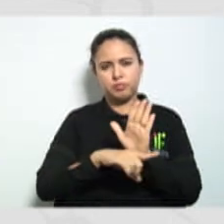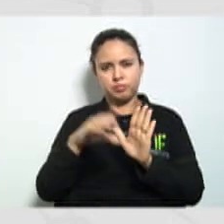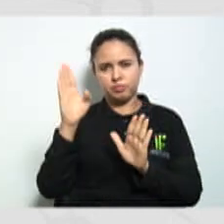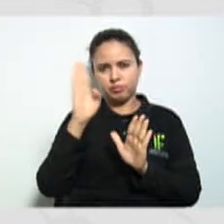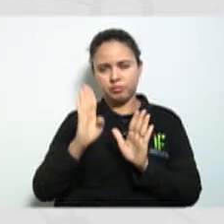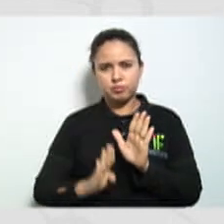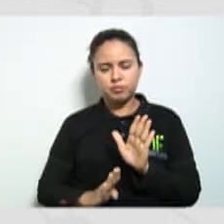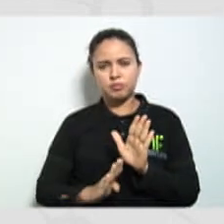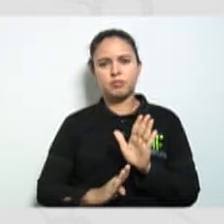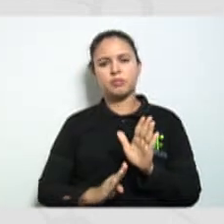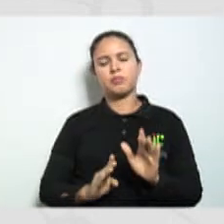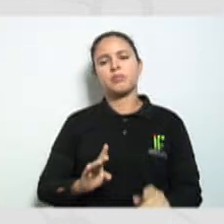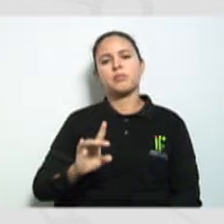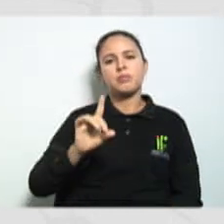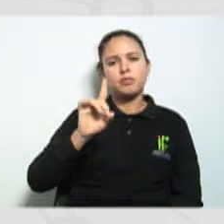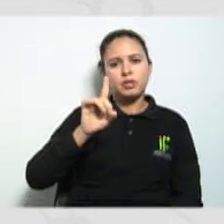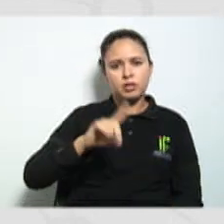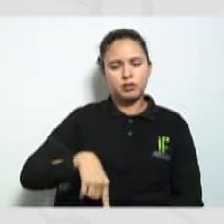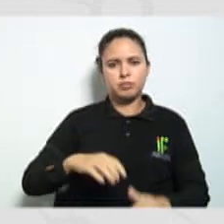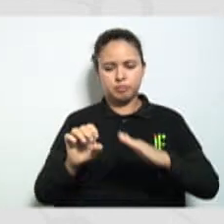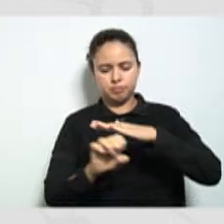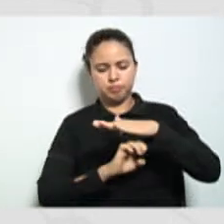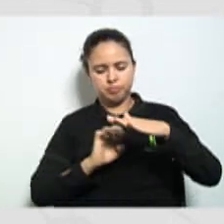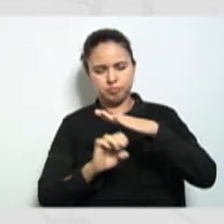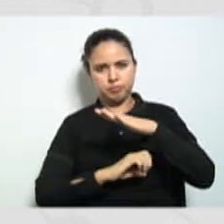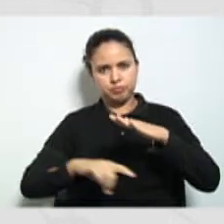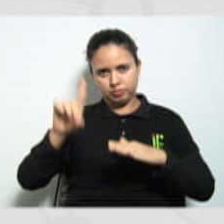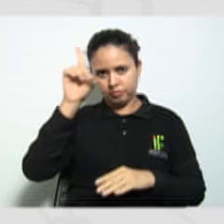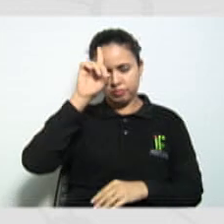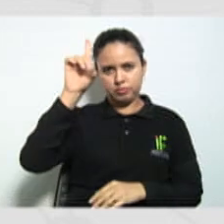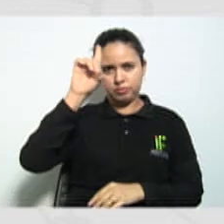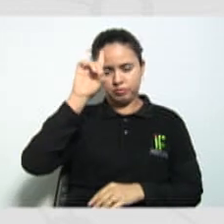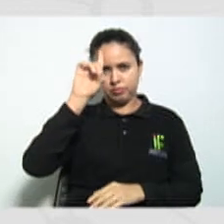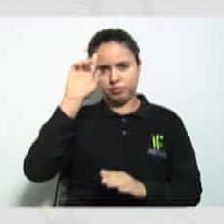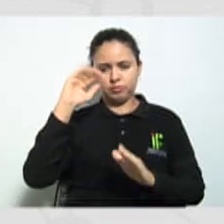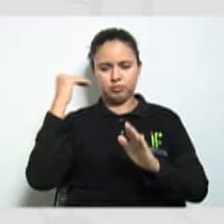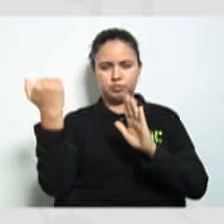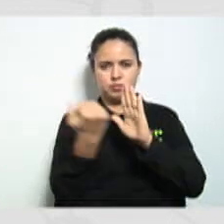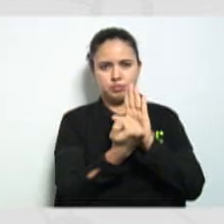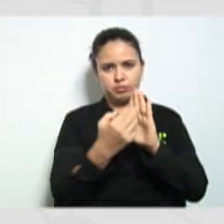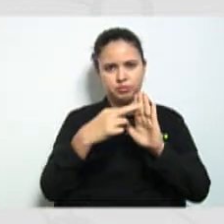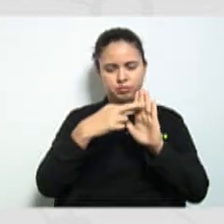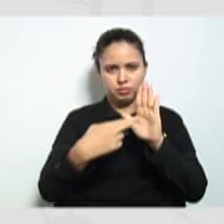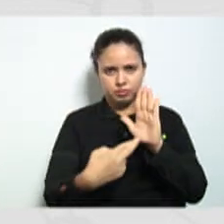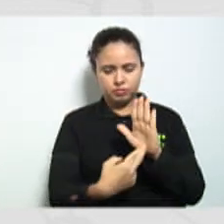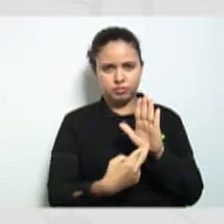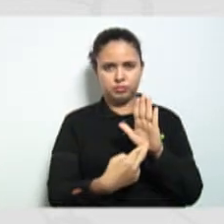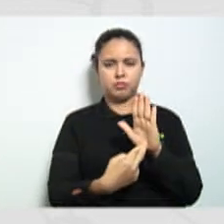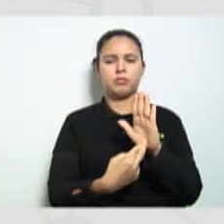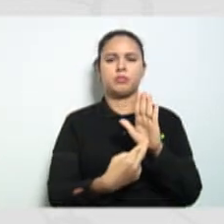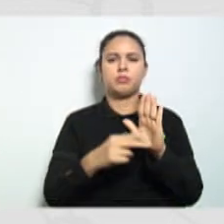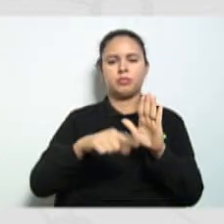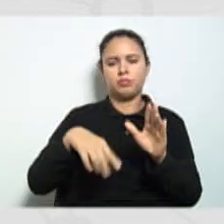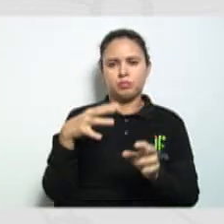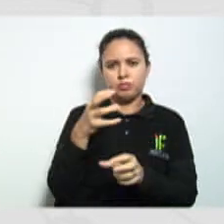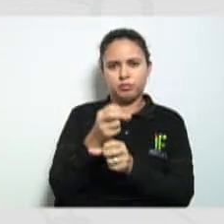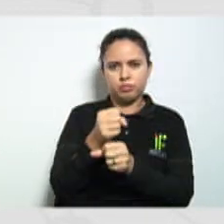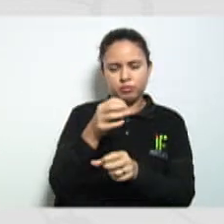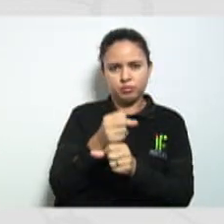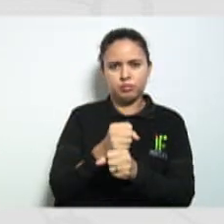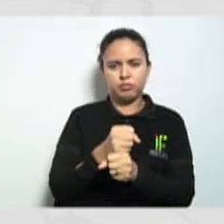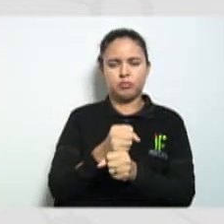as operações da empresa em seu dia a dia e deve obedecer às normas brasileiras de contabilidade. Ok, então quando eu falo